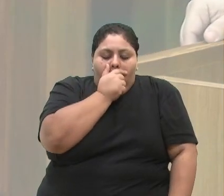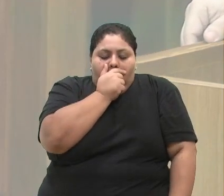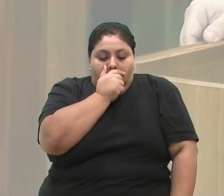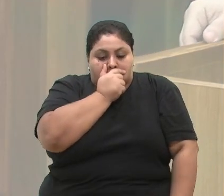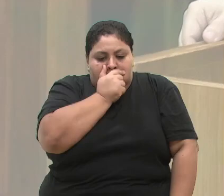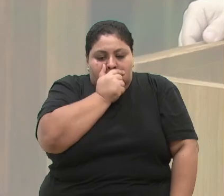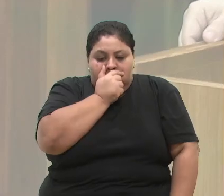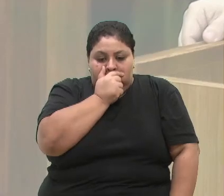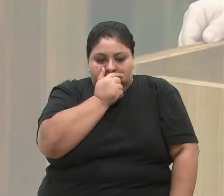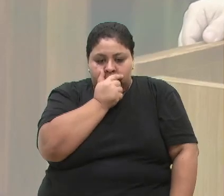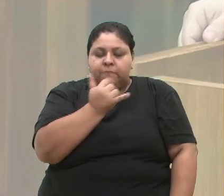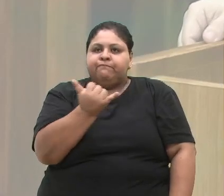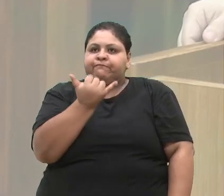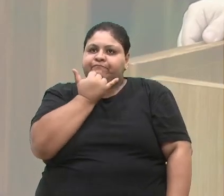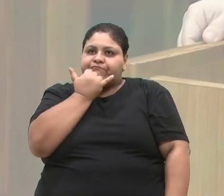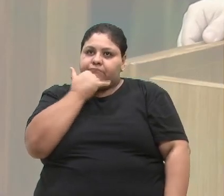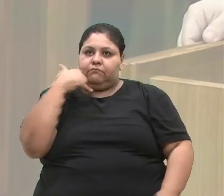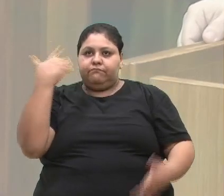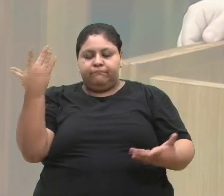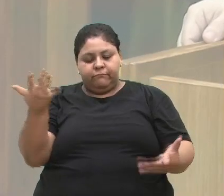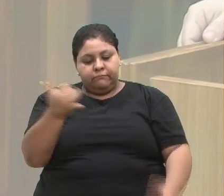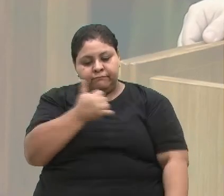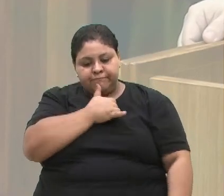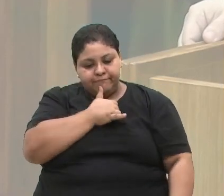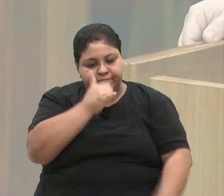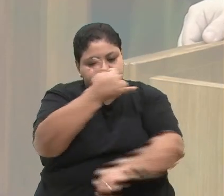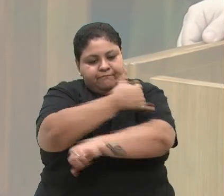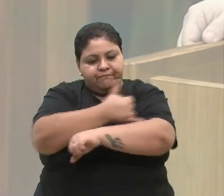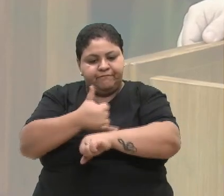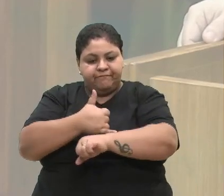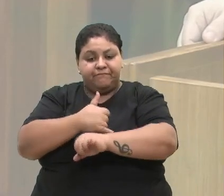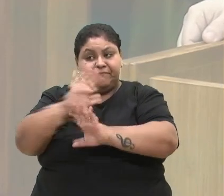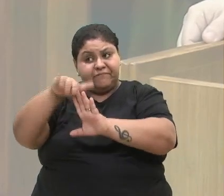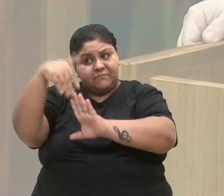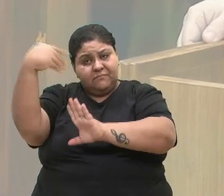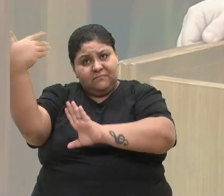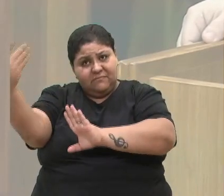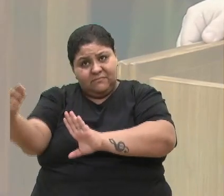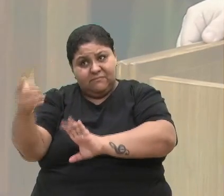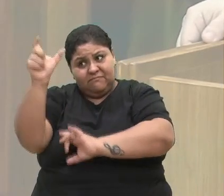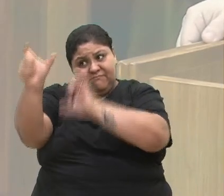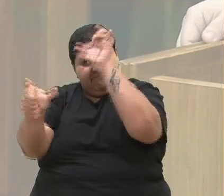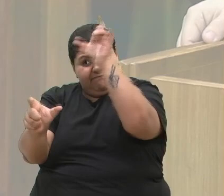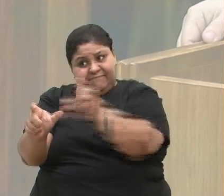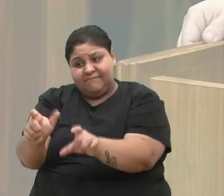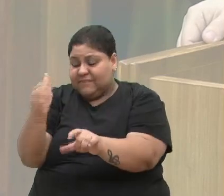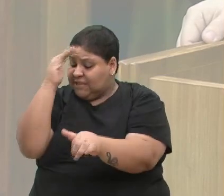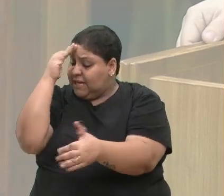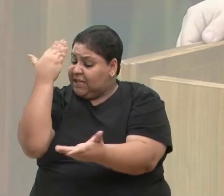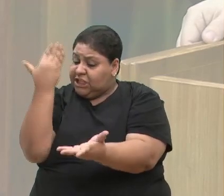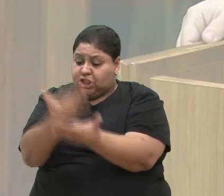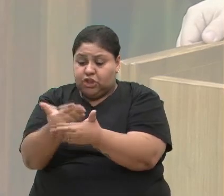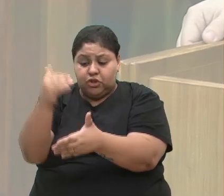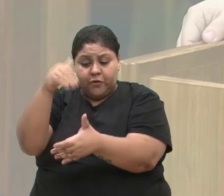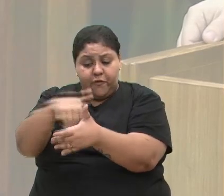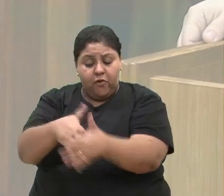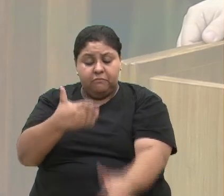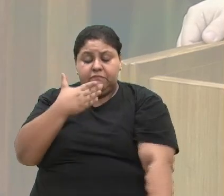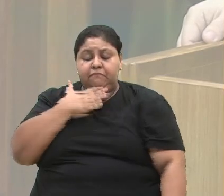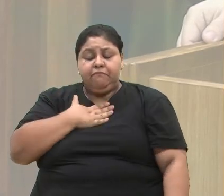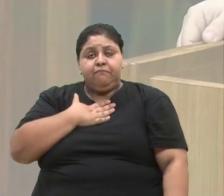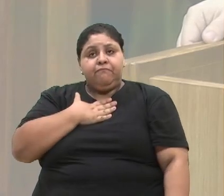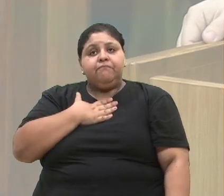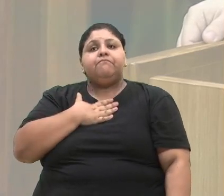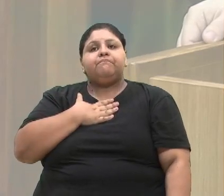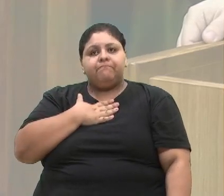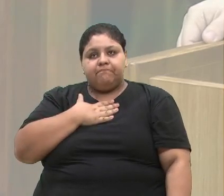E acaba, infelizmente, passando lá para fora, para as pessoas que confiam, que dão o voto de confiança, nas